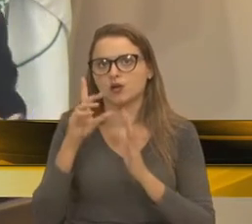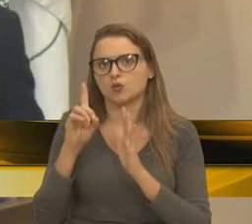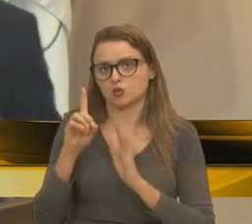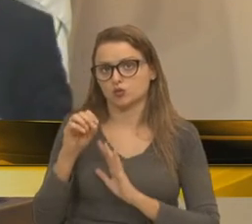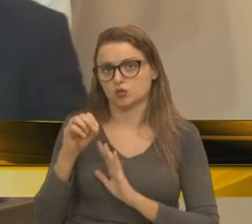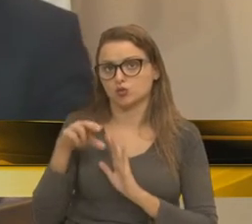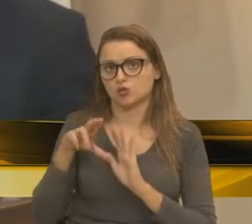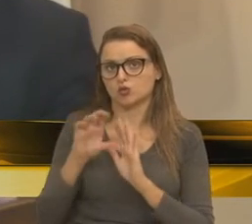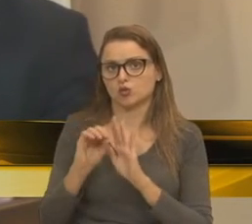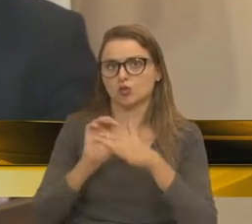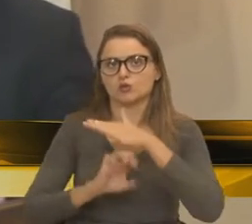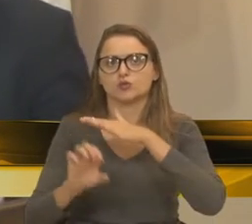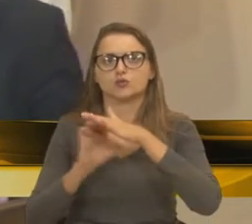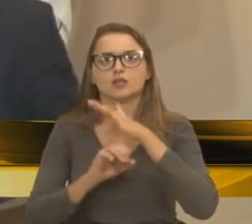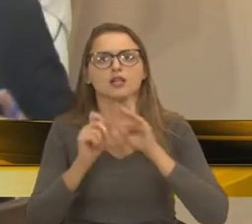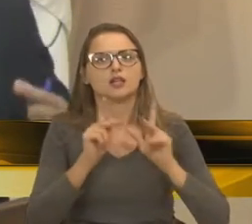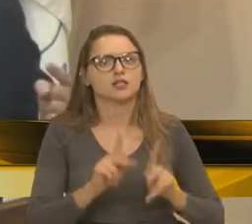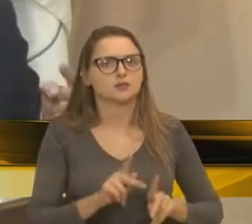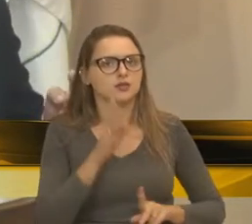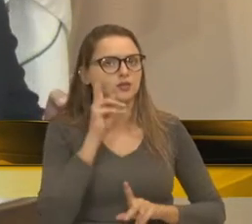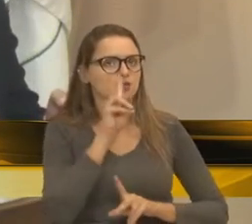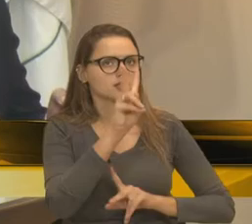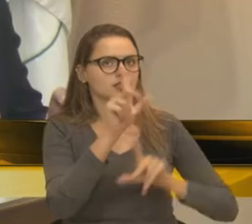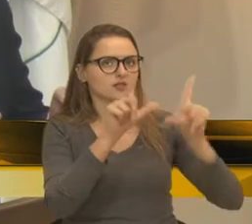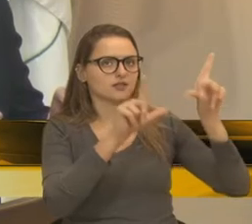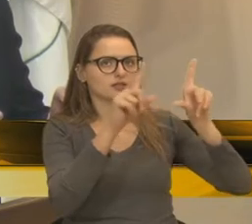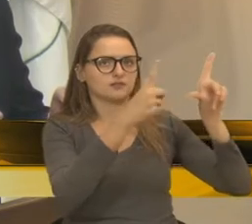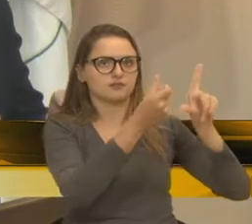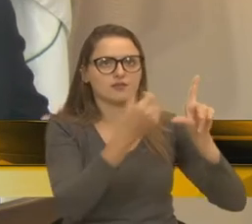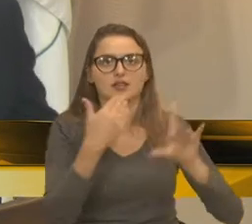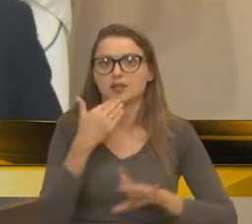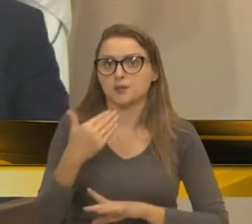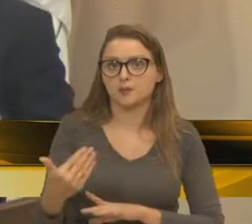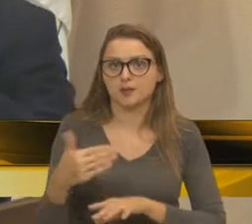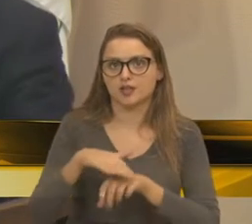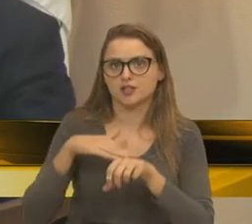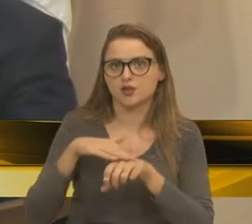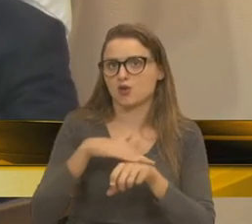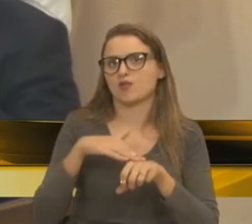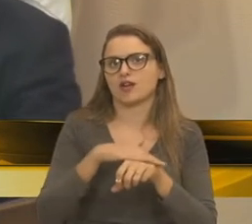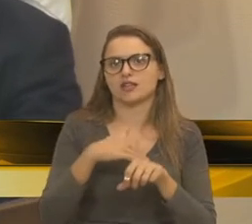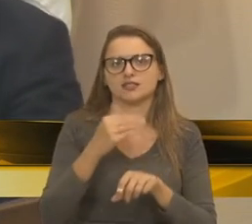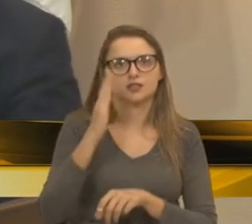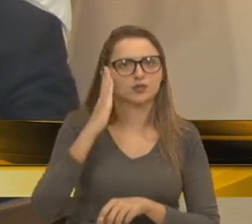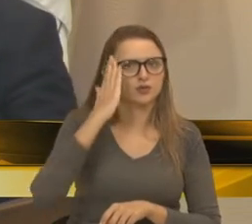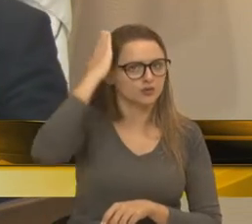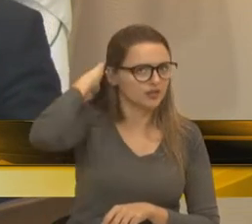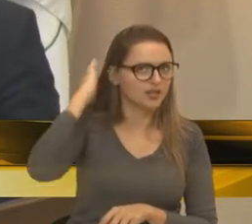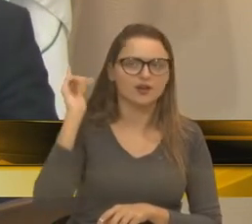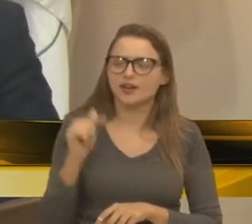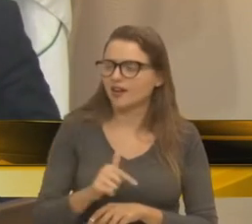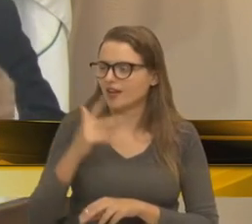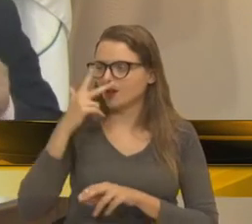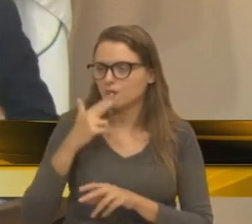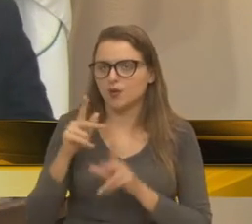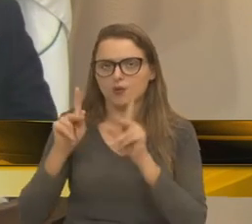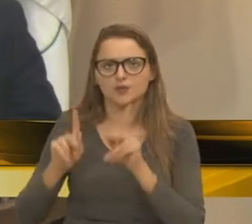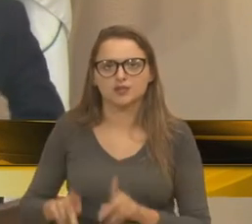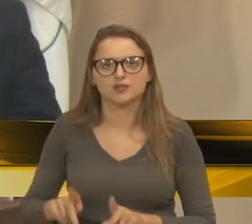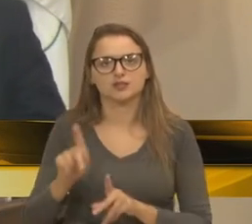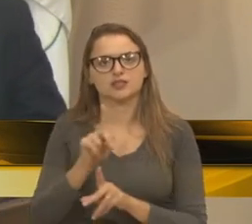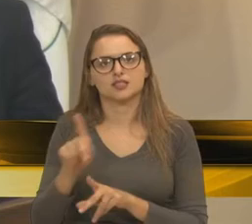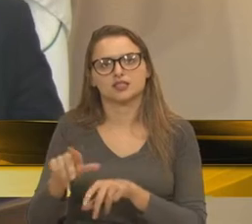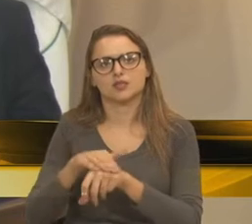empresários, quem nos assiste através do canal 16, que pedem diálogo ao prefeito na SIC, são os mesmos que não dialogam com a comunidade quando eles